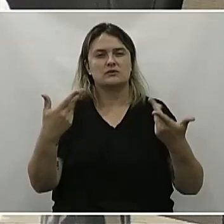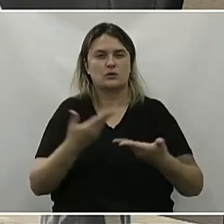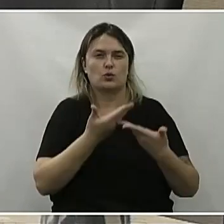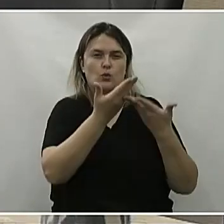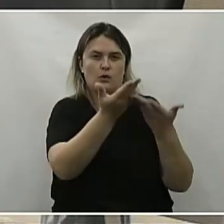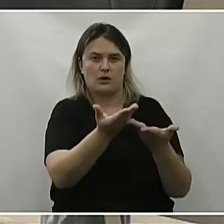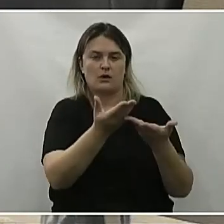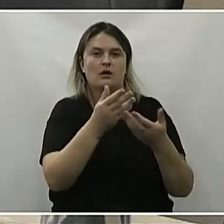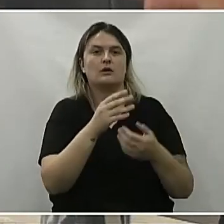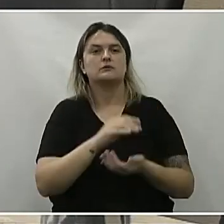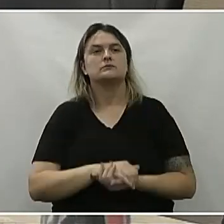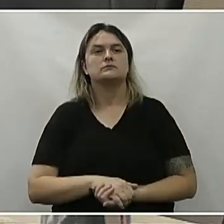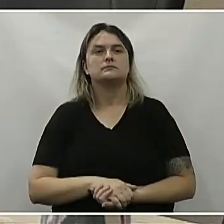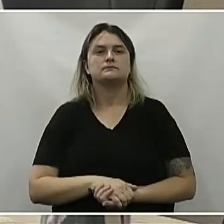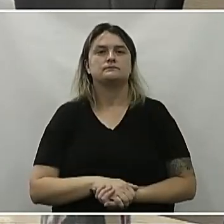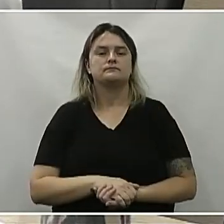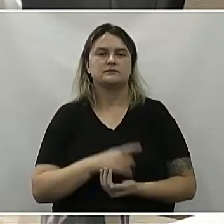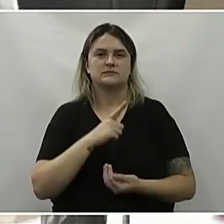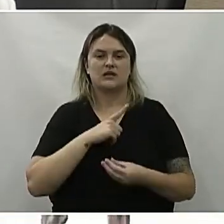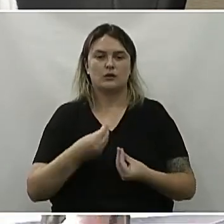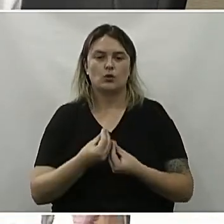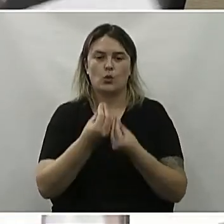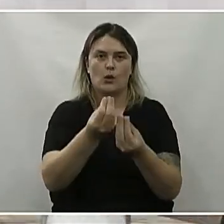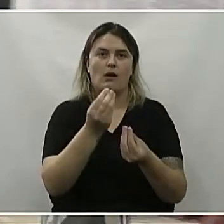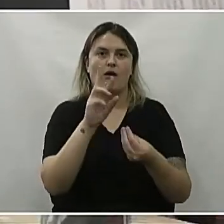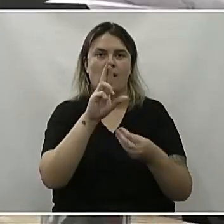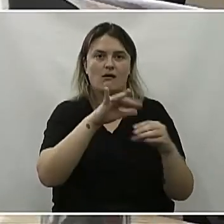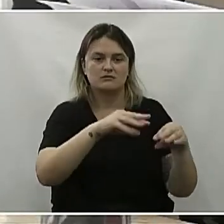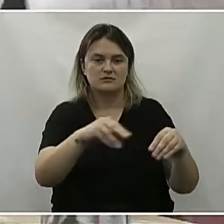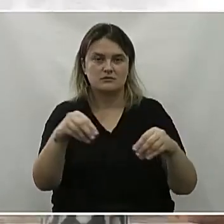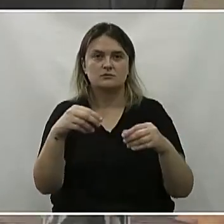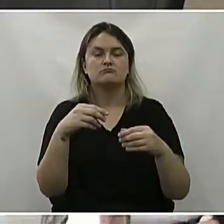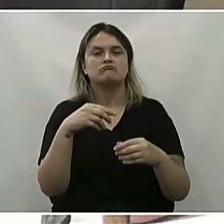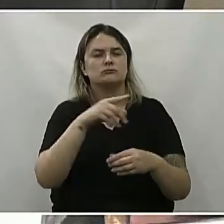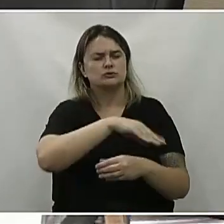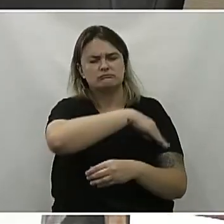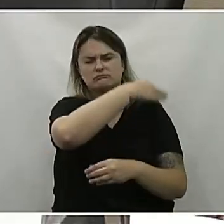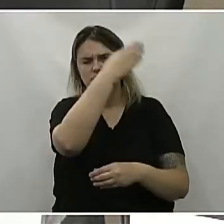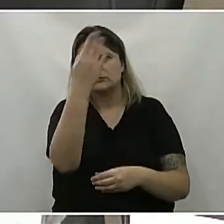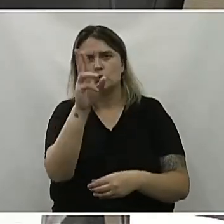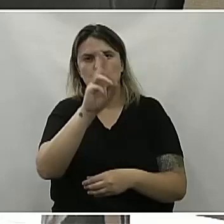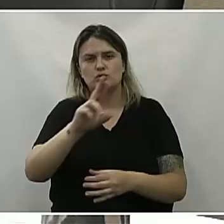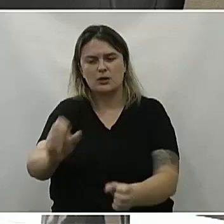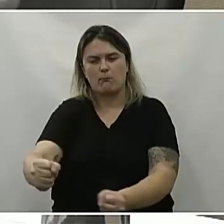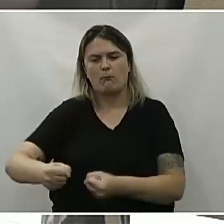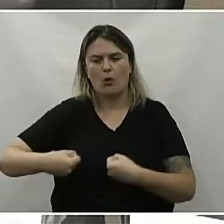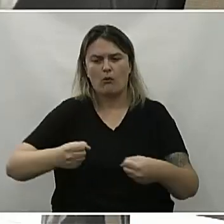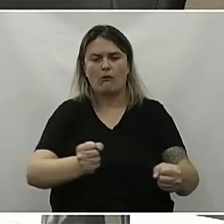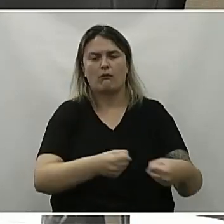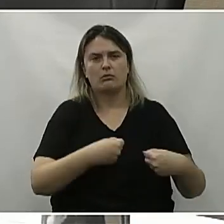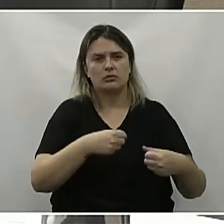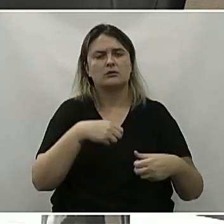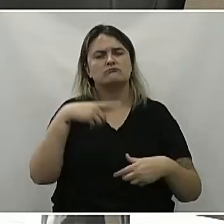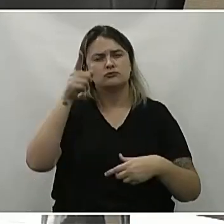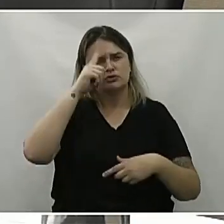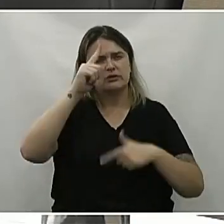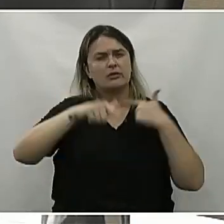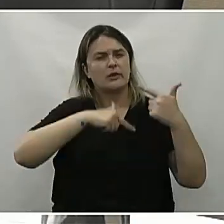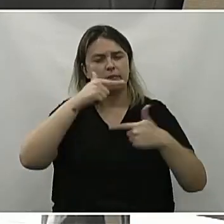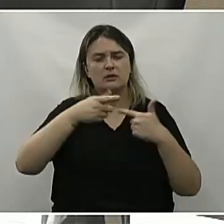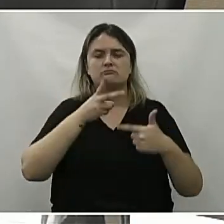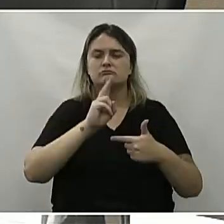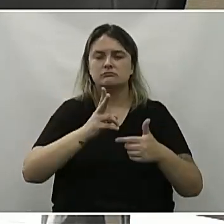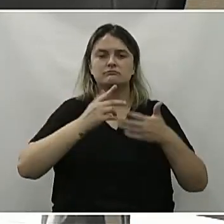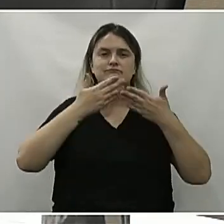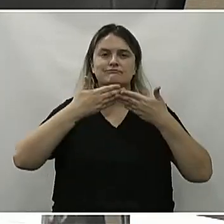com eh com ração para cachorro dia e noite com aquela bota de borracha cheia de barro e assim com o